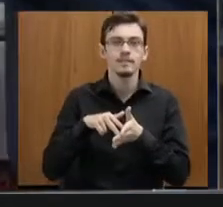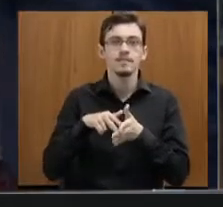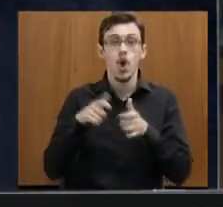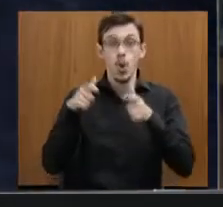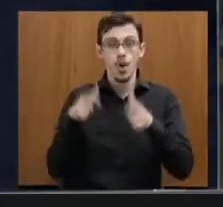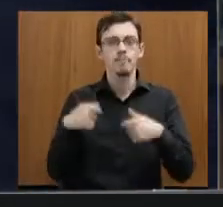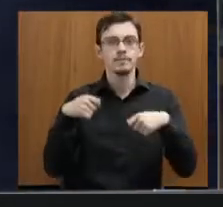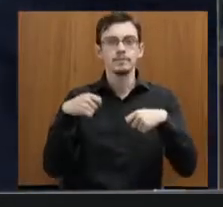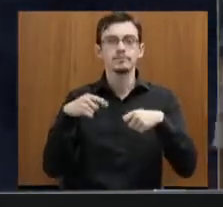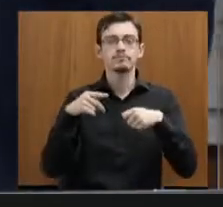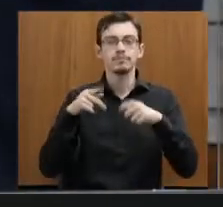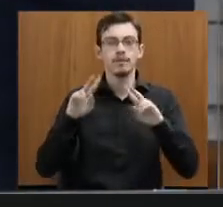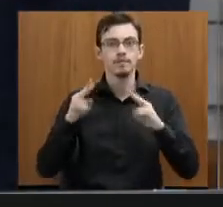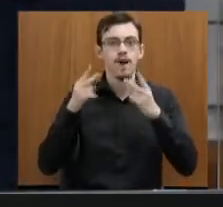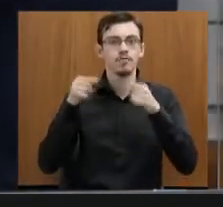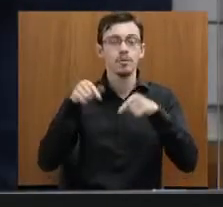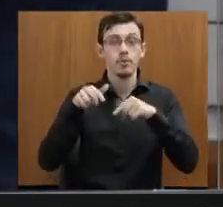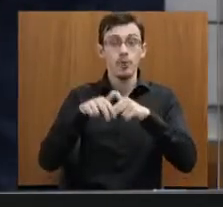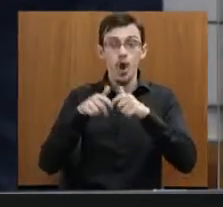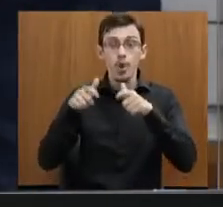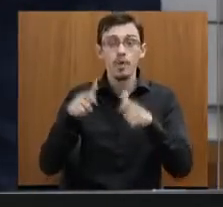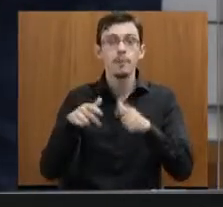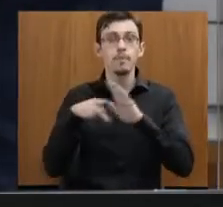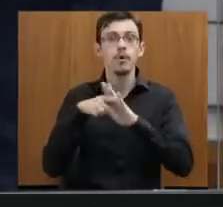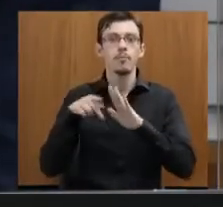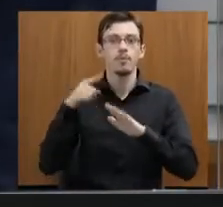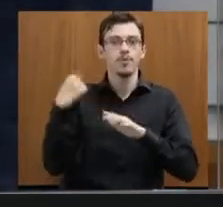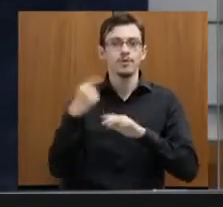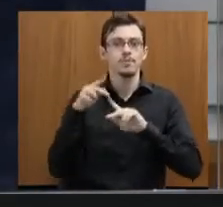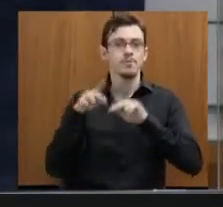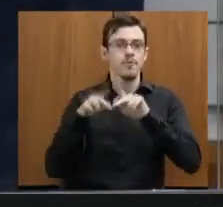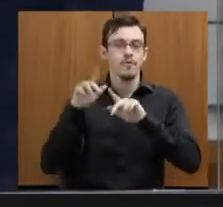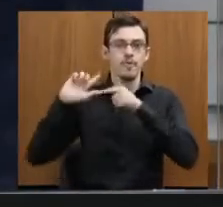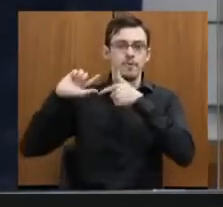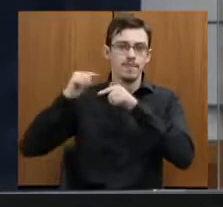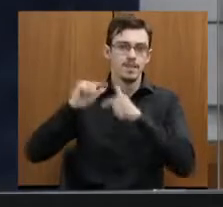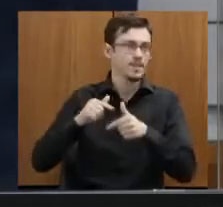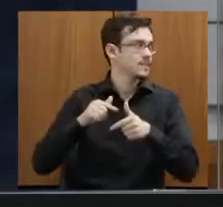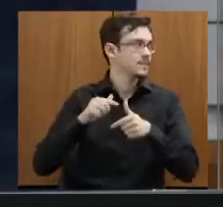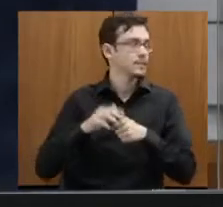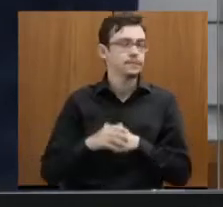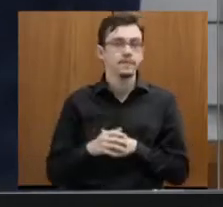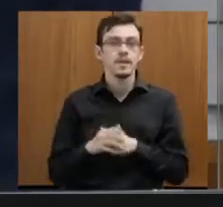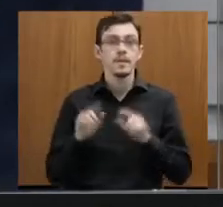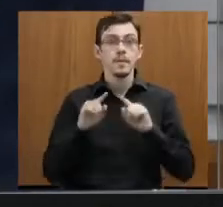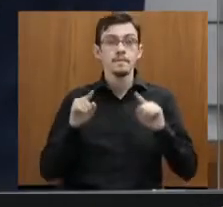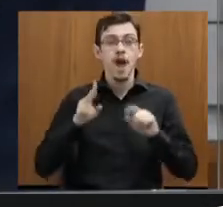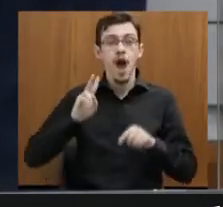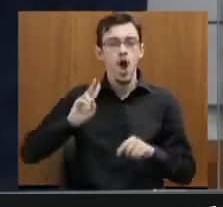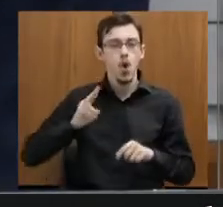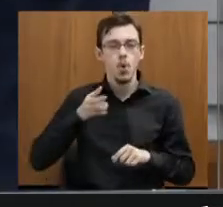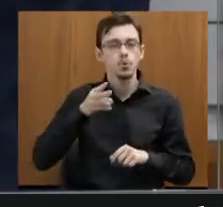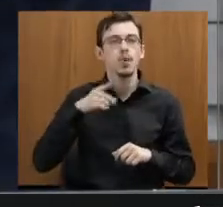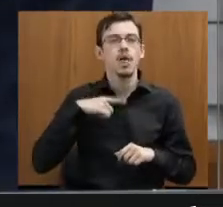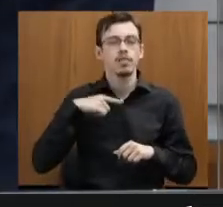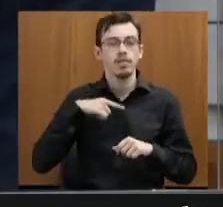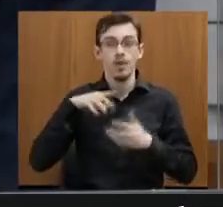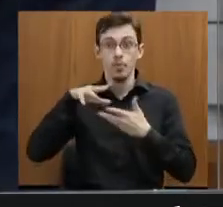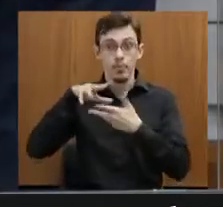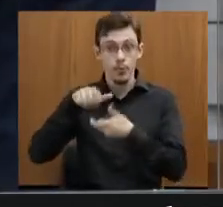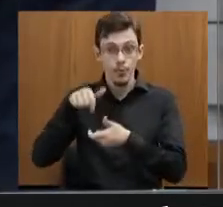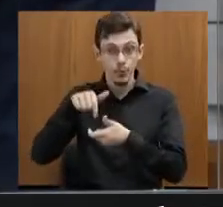nosso lugar de quanto povo tradicional de matriz africana só vai continuar a existir esse